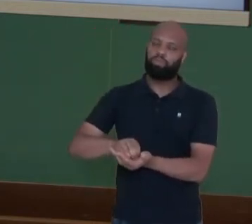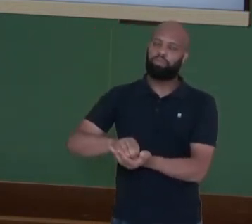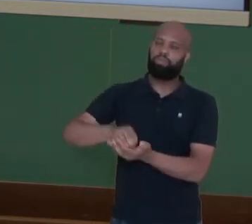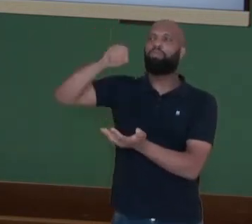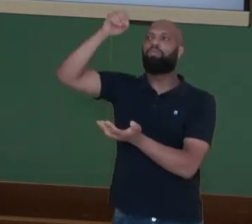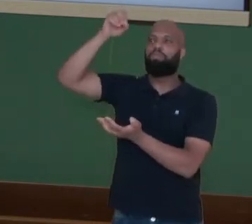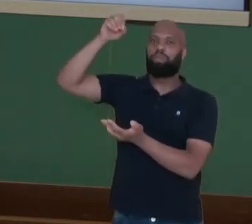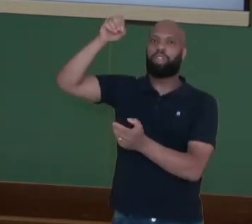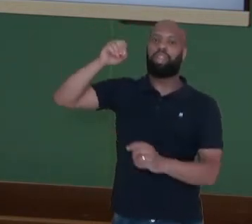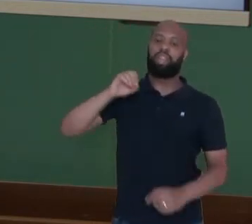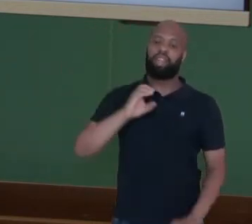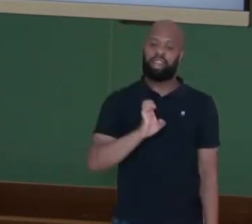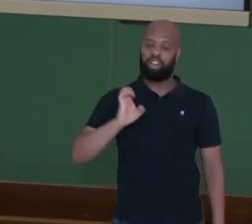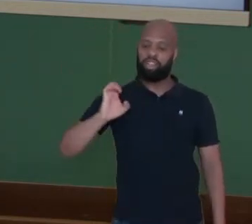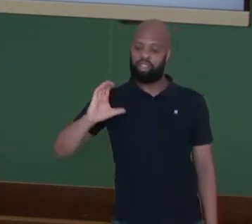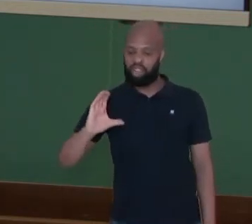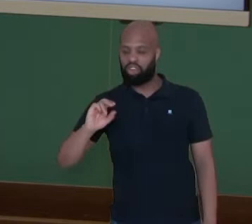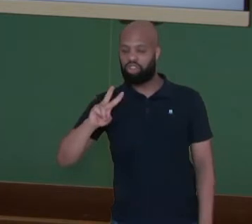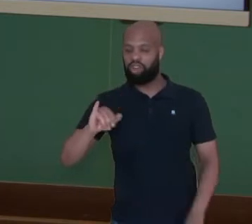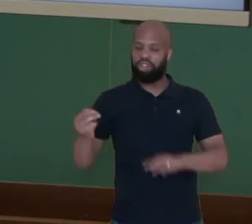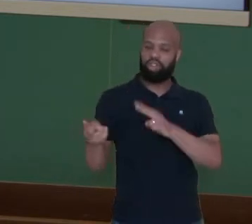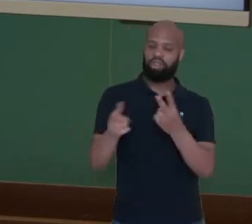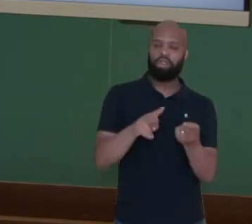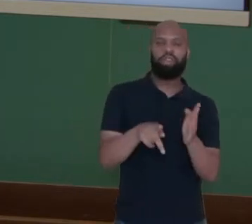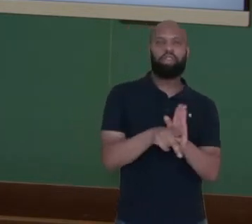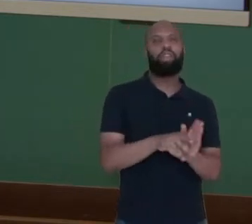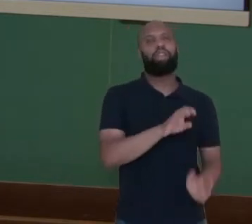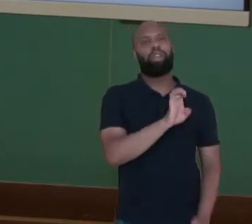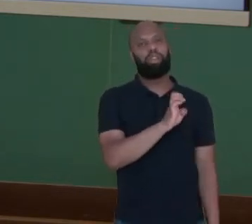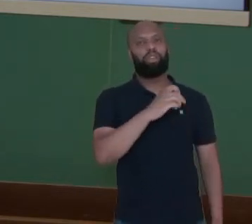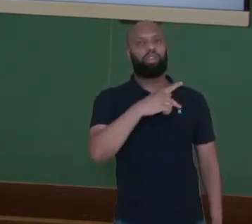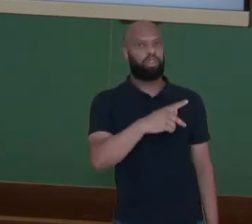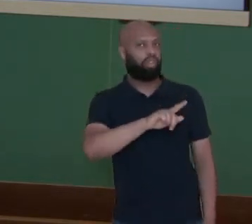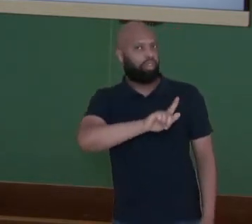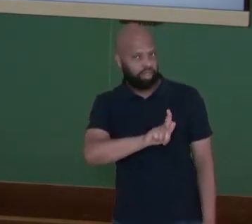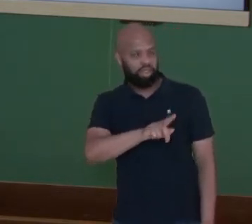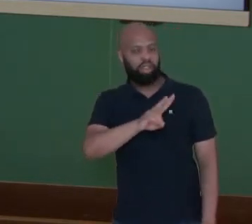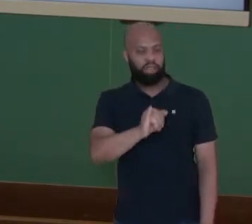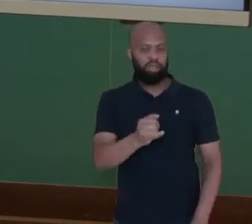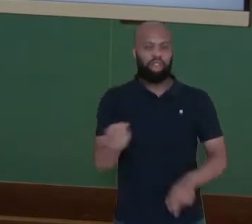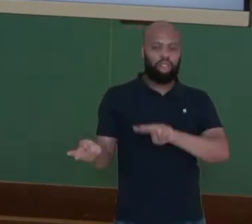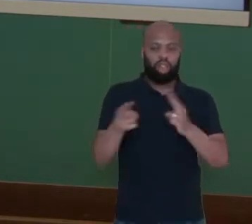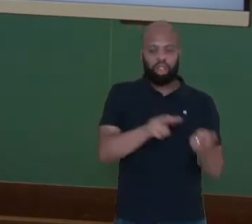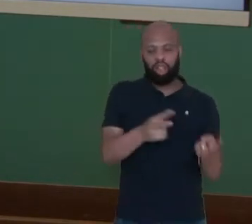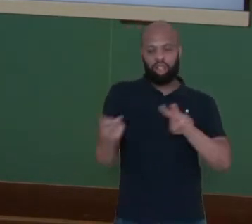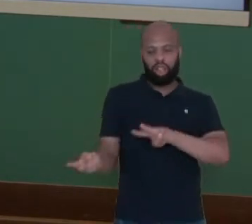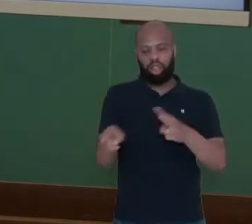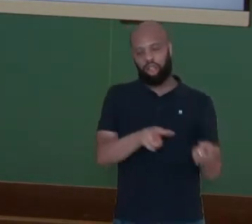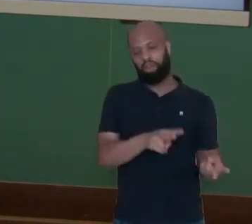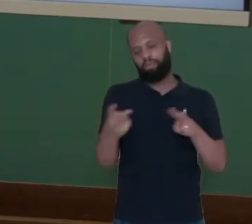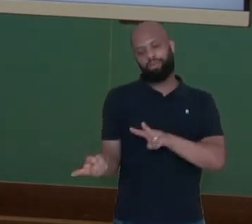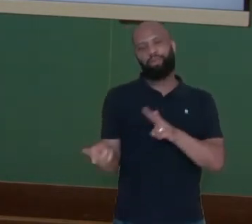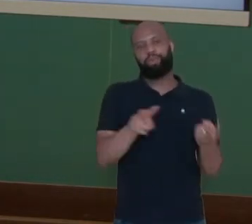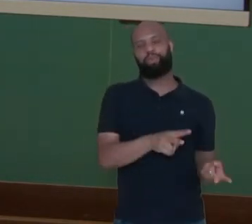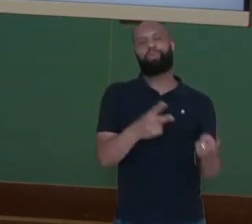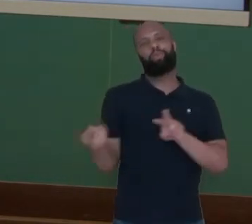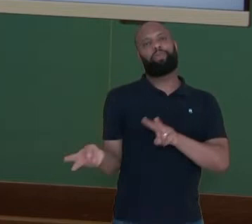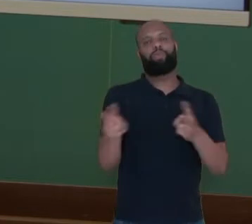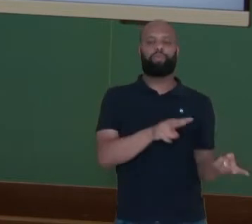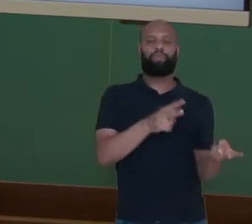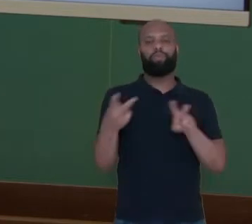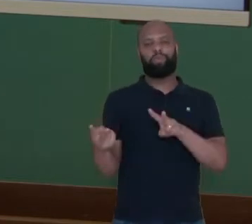potencial, potencial em cinética. Cinética, potencial, potencial e cinética em um sistema que existe atuação de uma